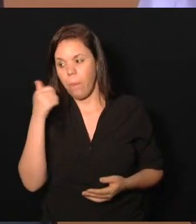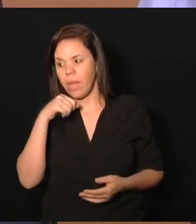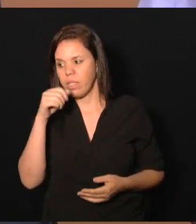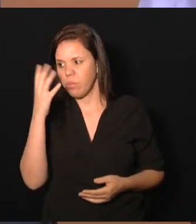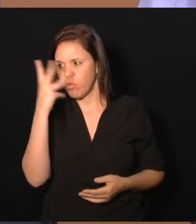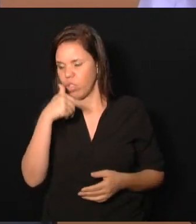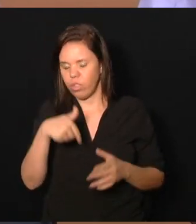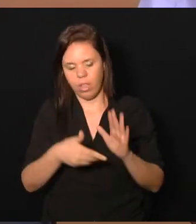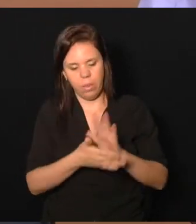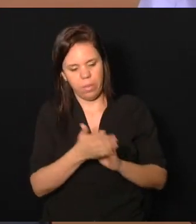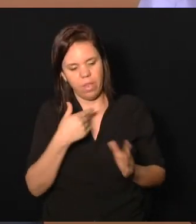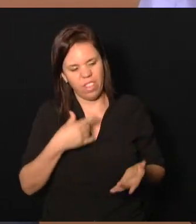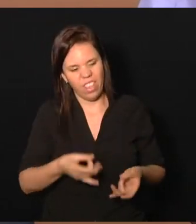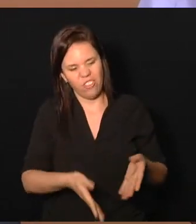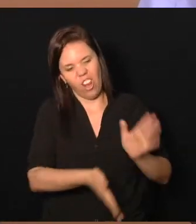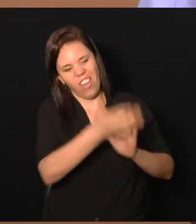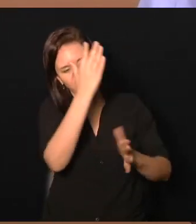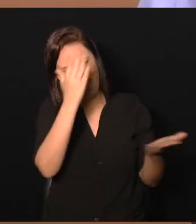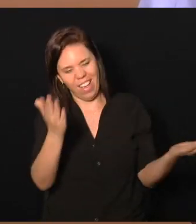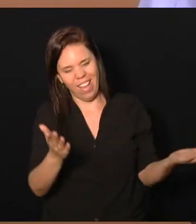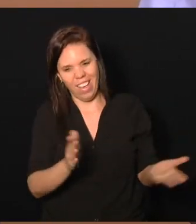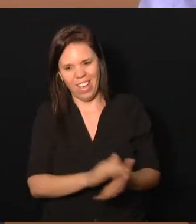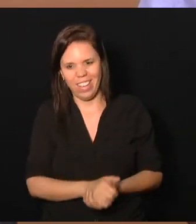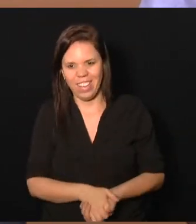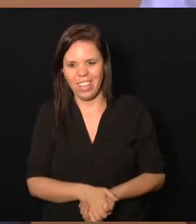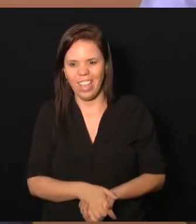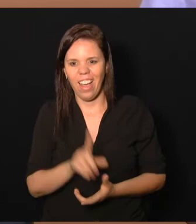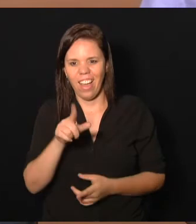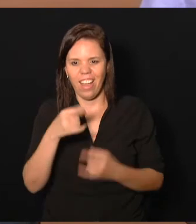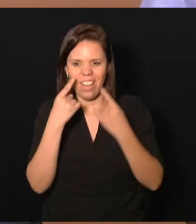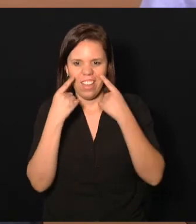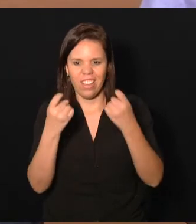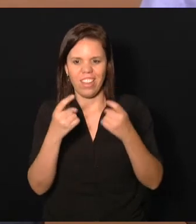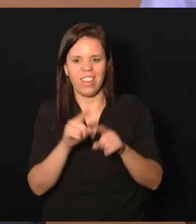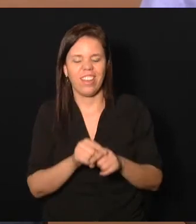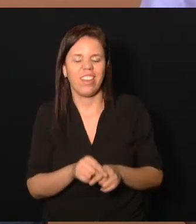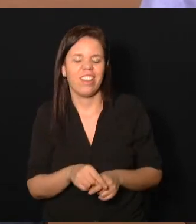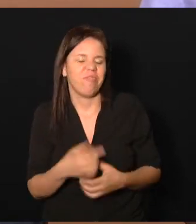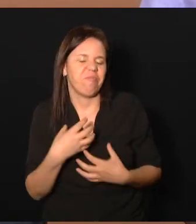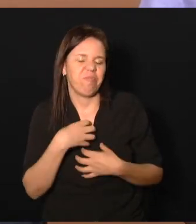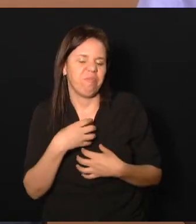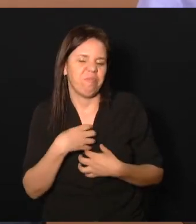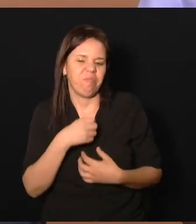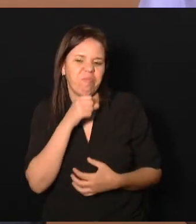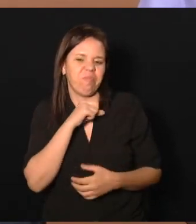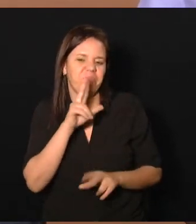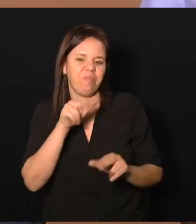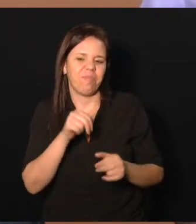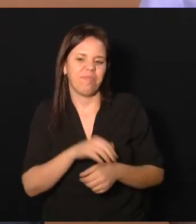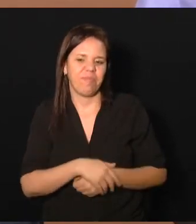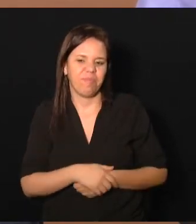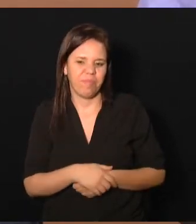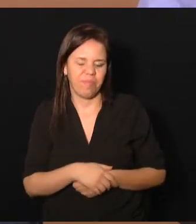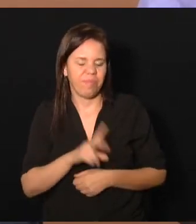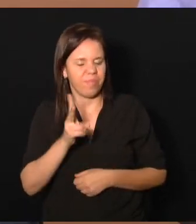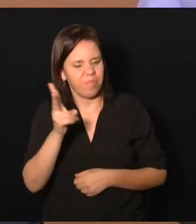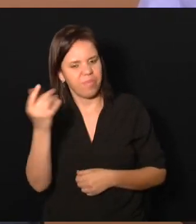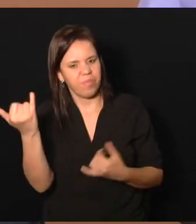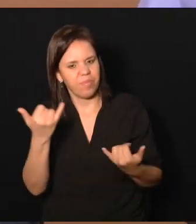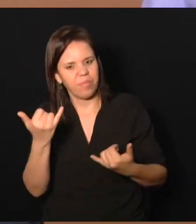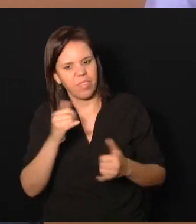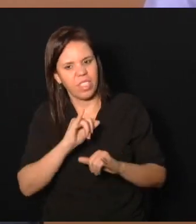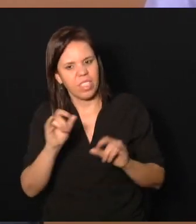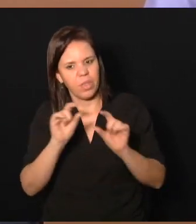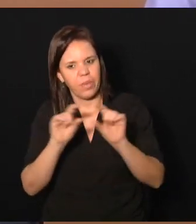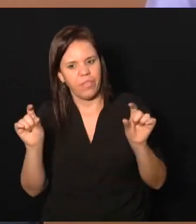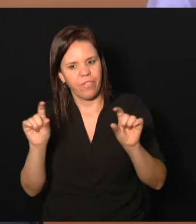minha, deixa eu levar. Isso era interessante porque ele não se sentia velho nunca. E ele sempre dizia uma frase que eu